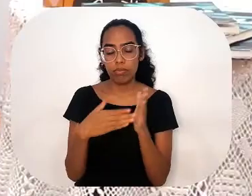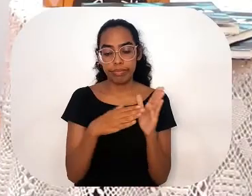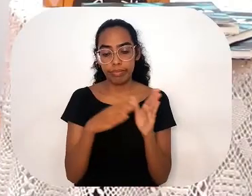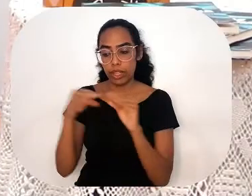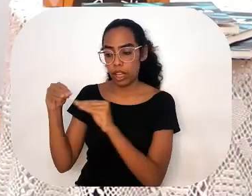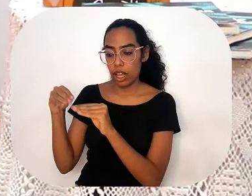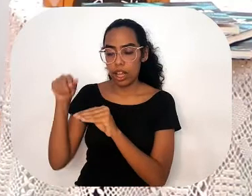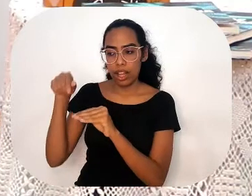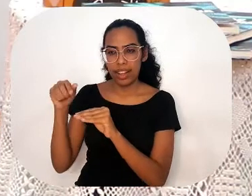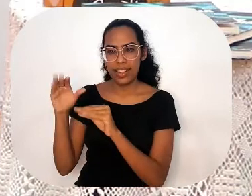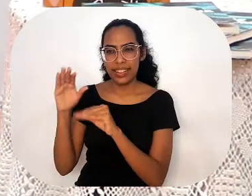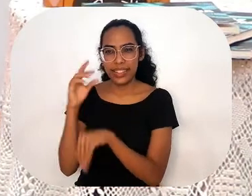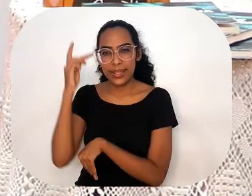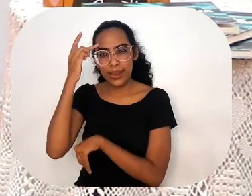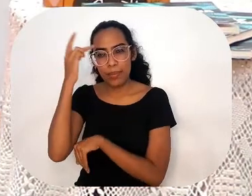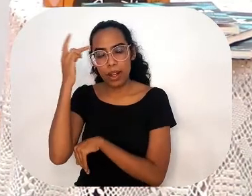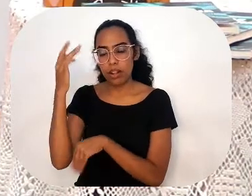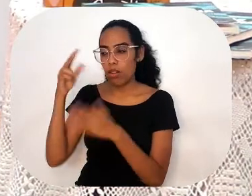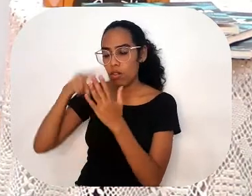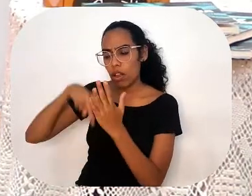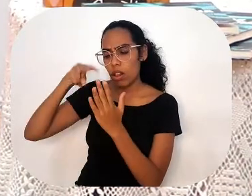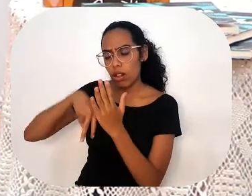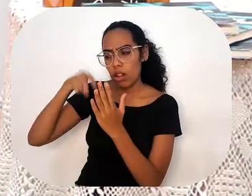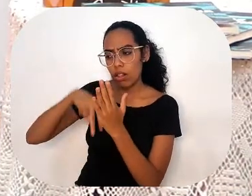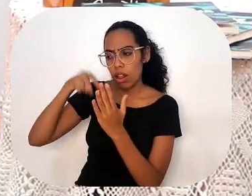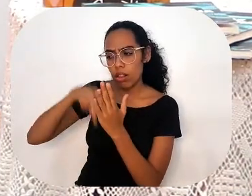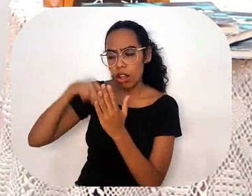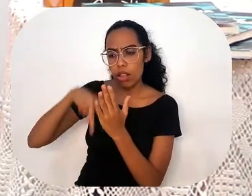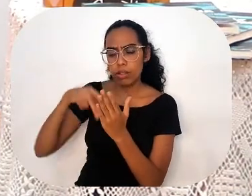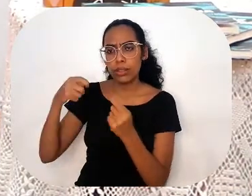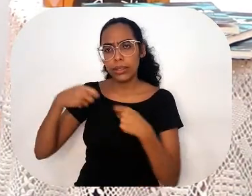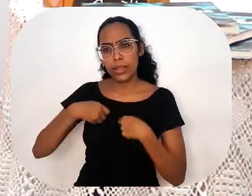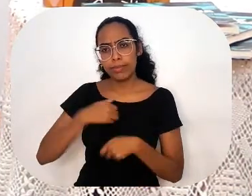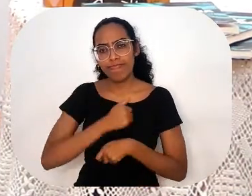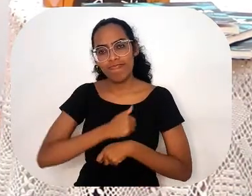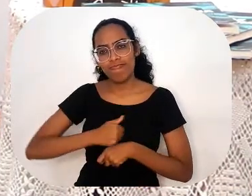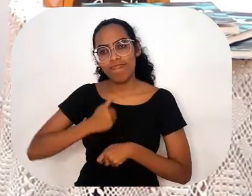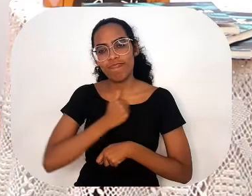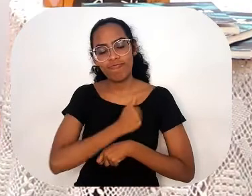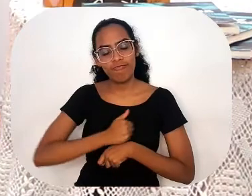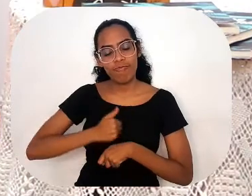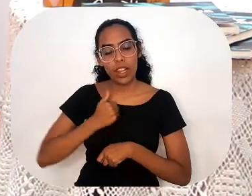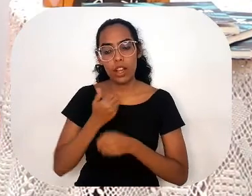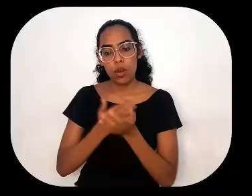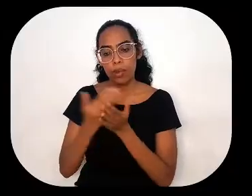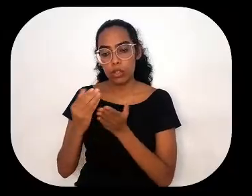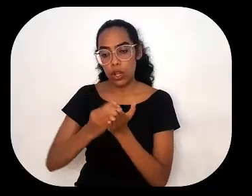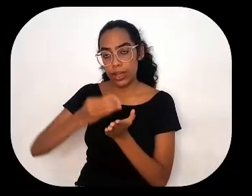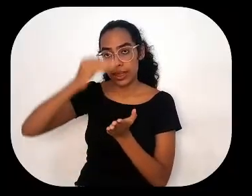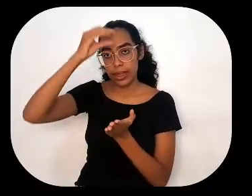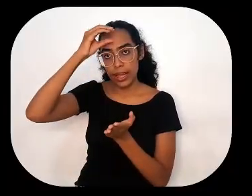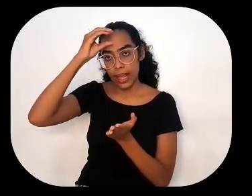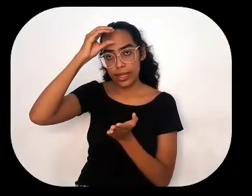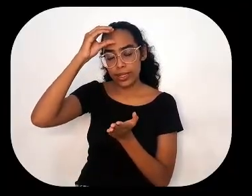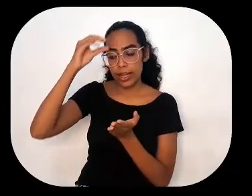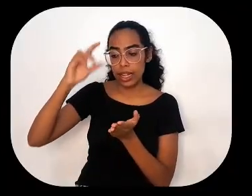lembrando da Raquel de Queiroz lendo sua e a nossa literatura e essa tese acabou se transformando no livro